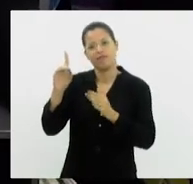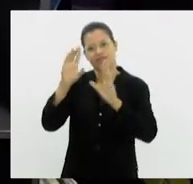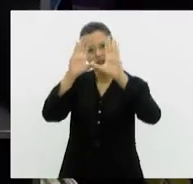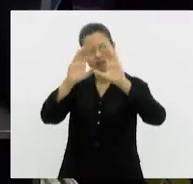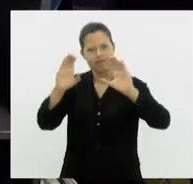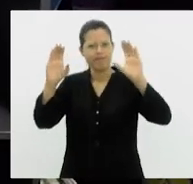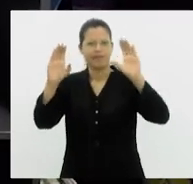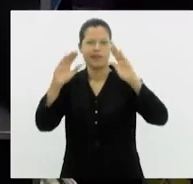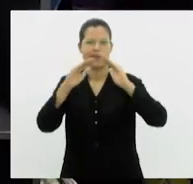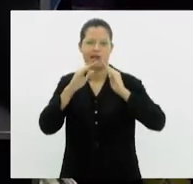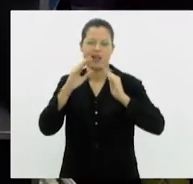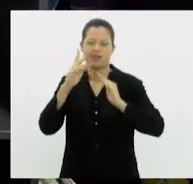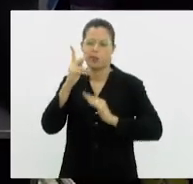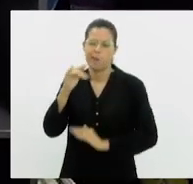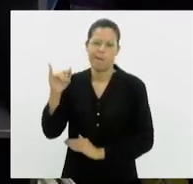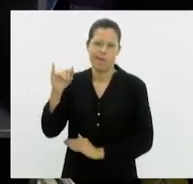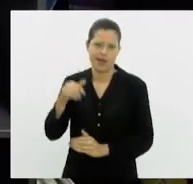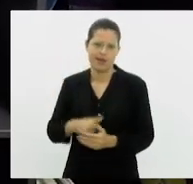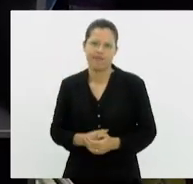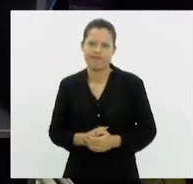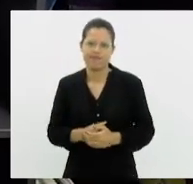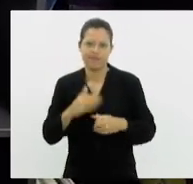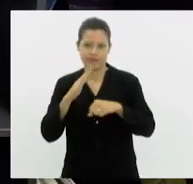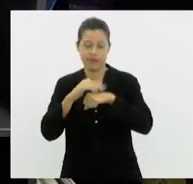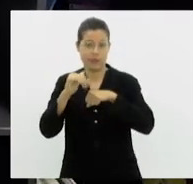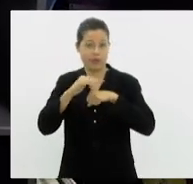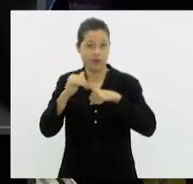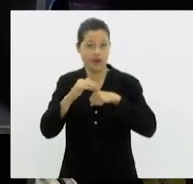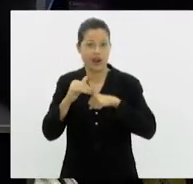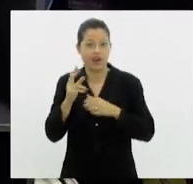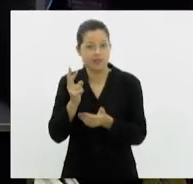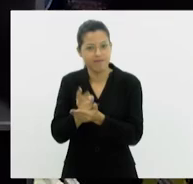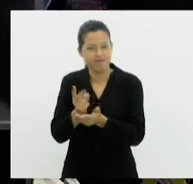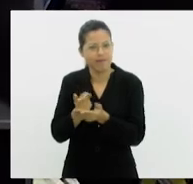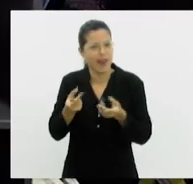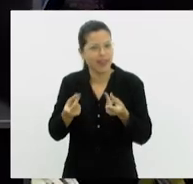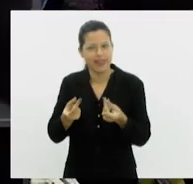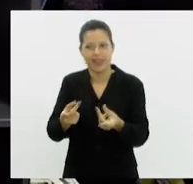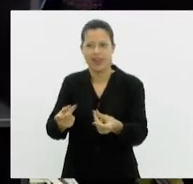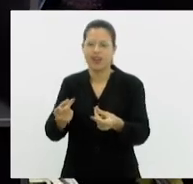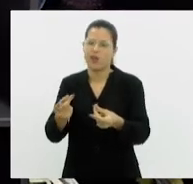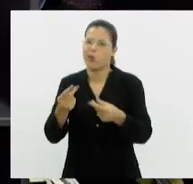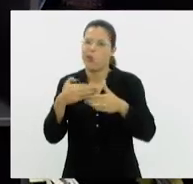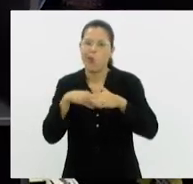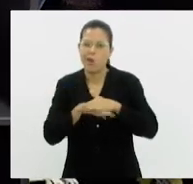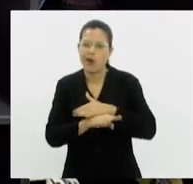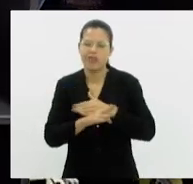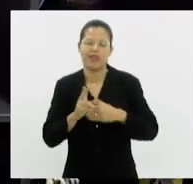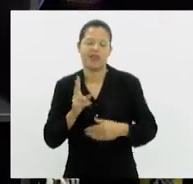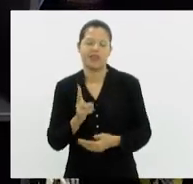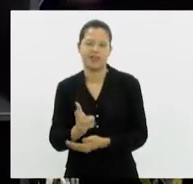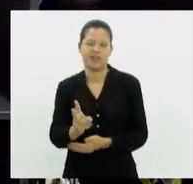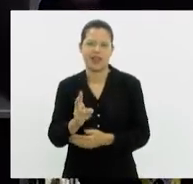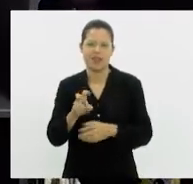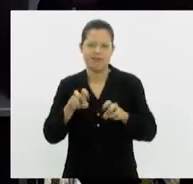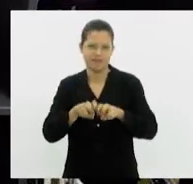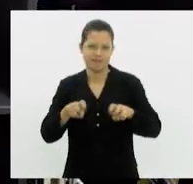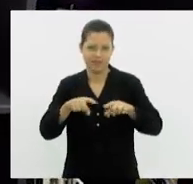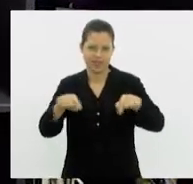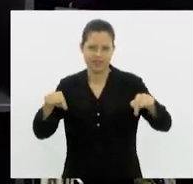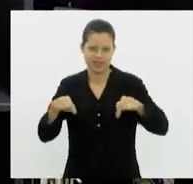Pai. O meu carinho imenso e eterno, guardarei isso sempre no meu gabinete, meu querido